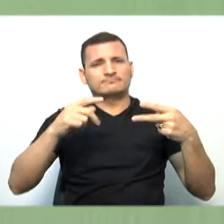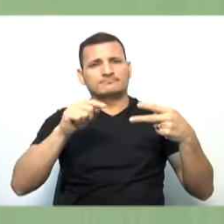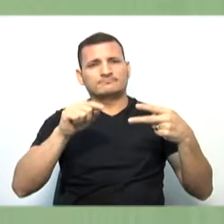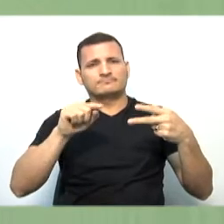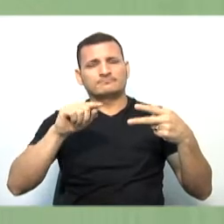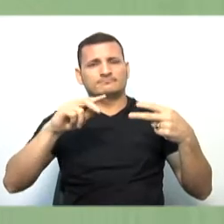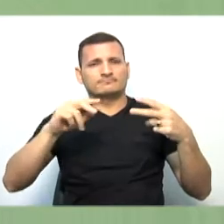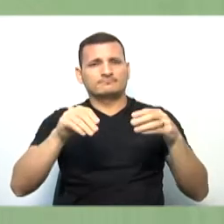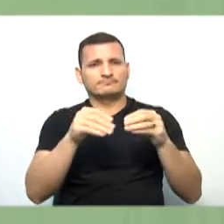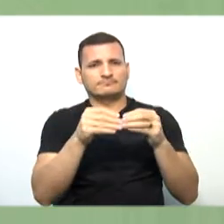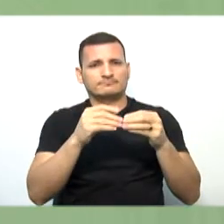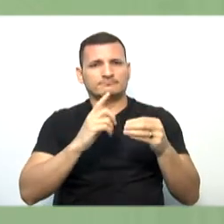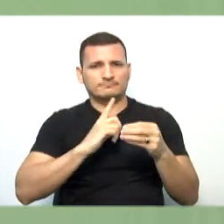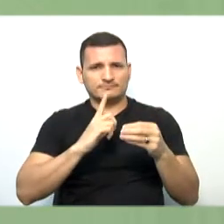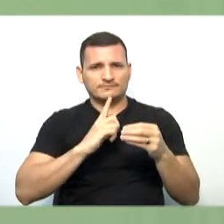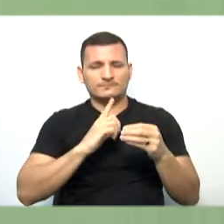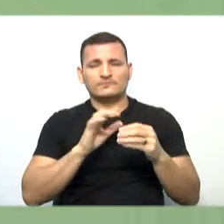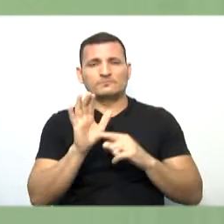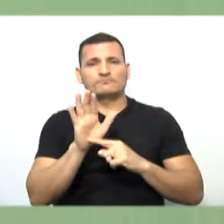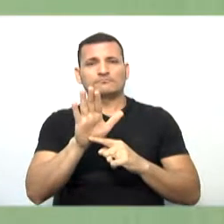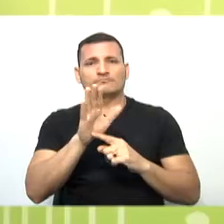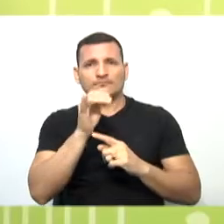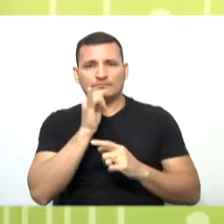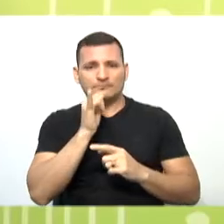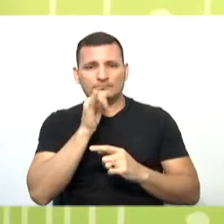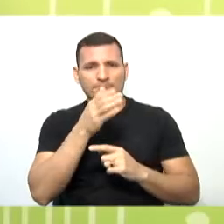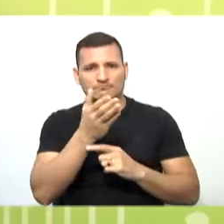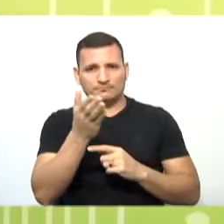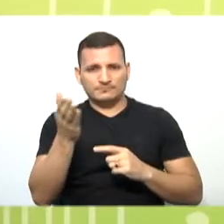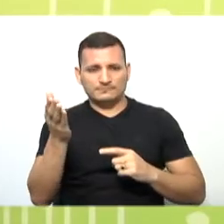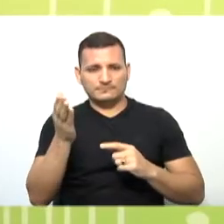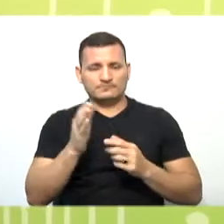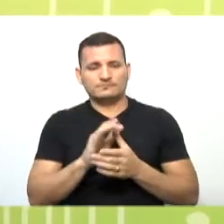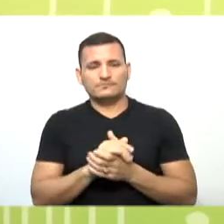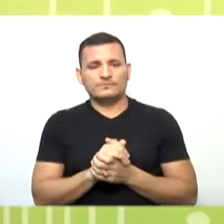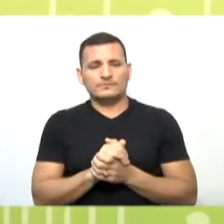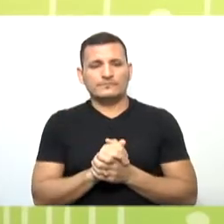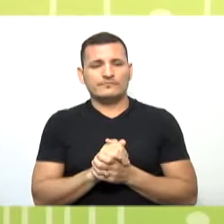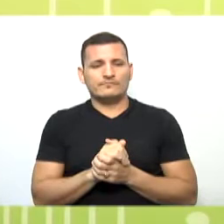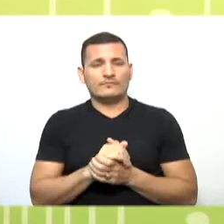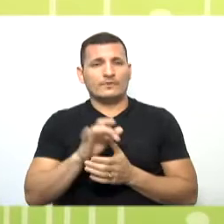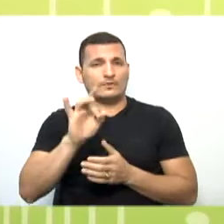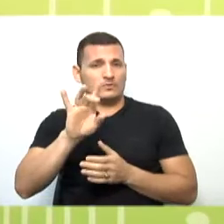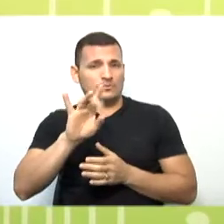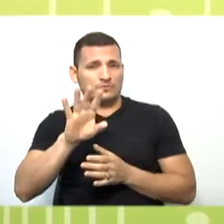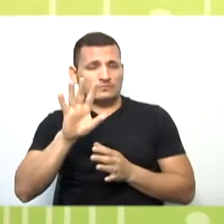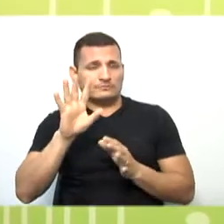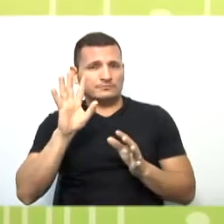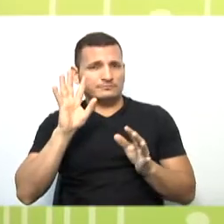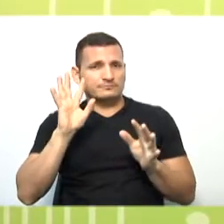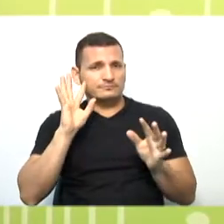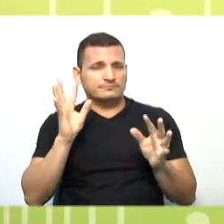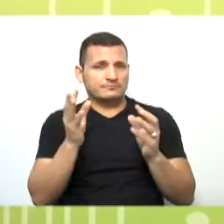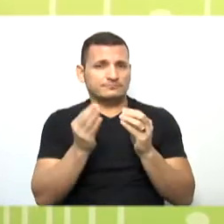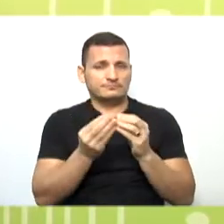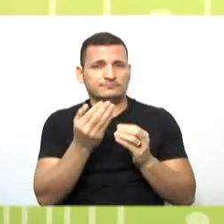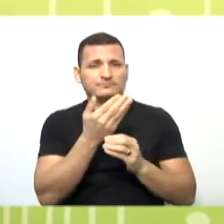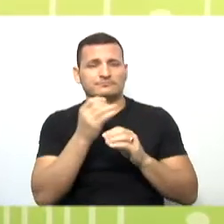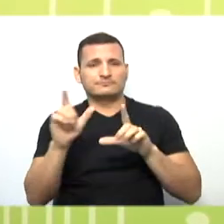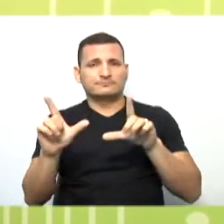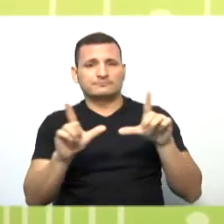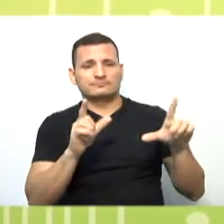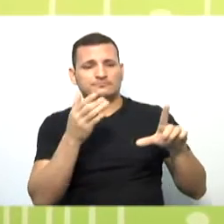página HTML. Então, eu vou mostrar um exemplo para vocês já. Então, só resumindo o que esse slide falou.